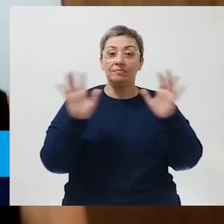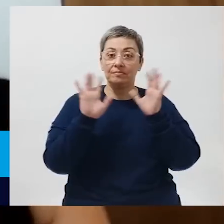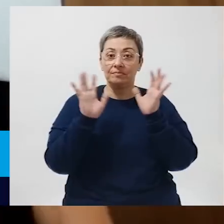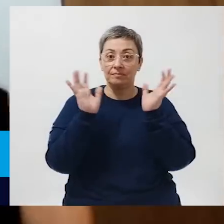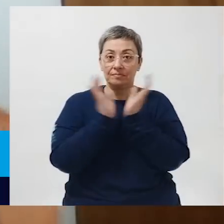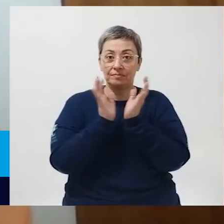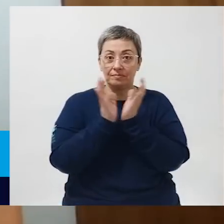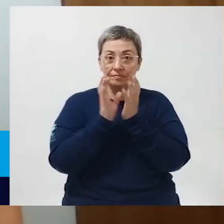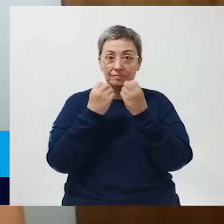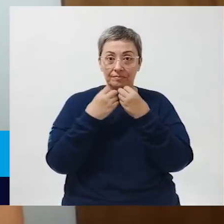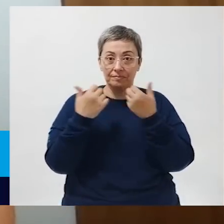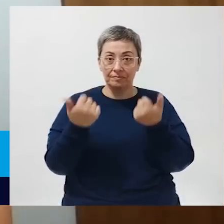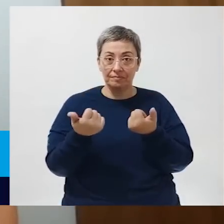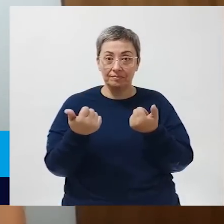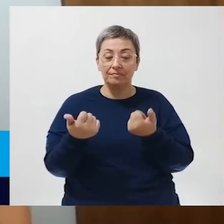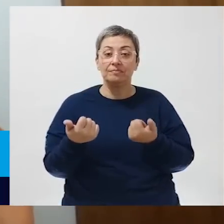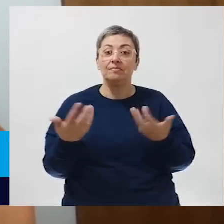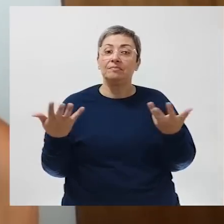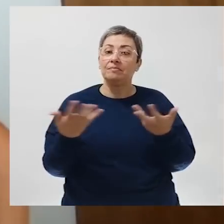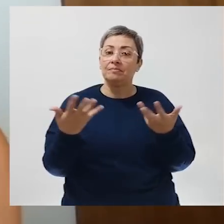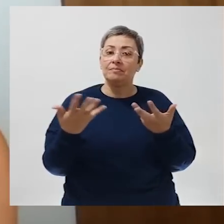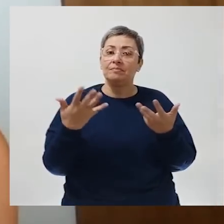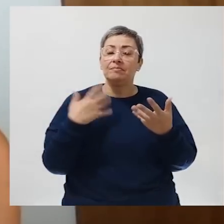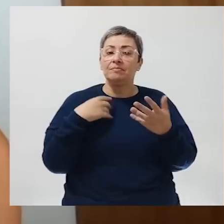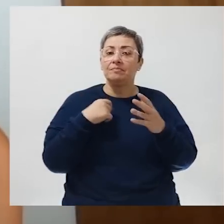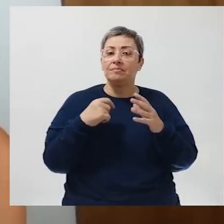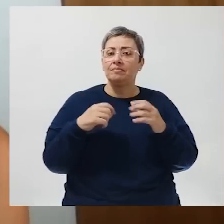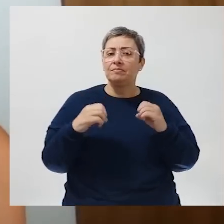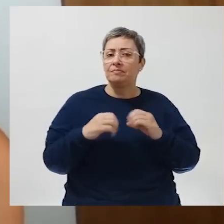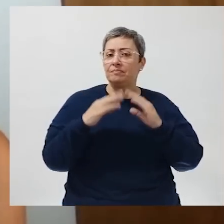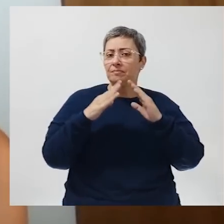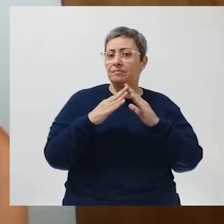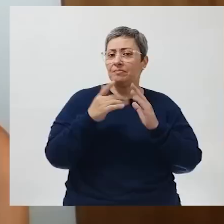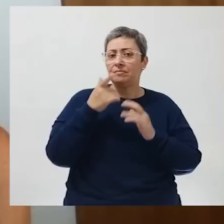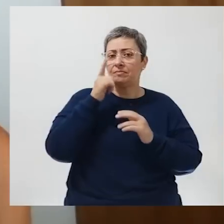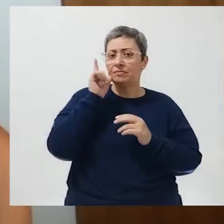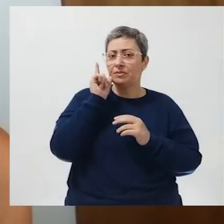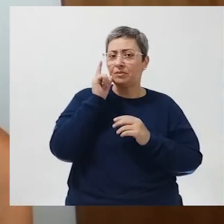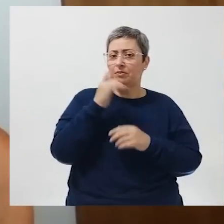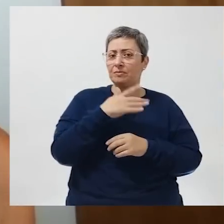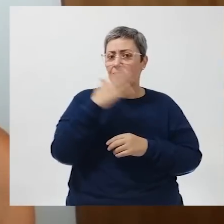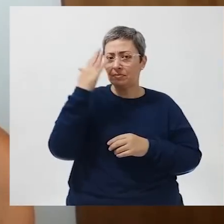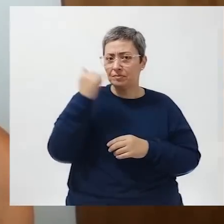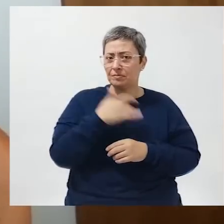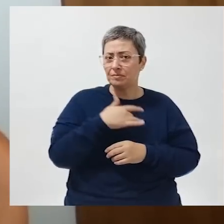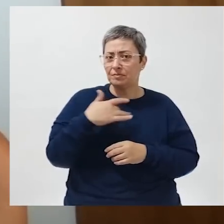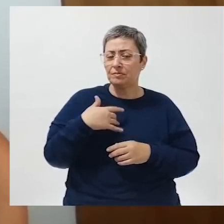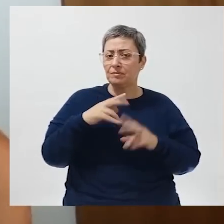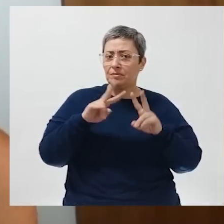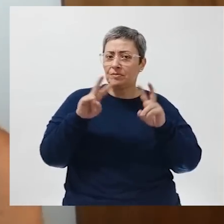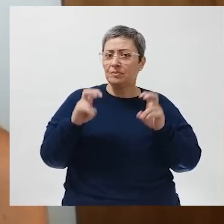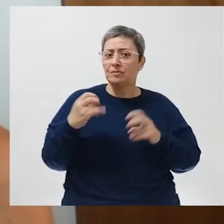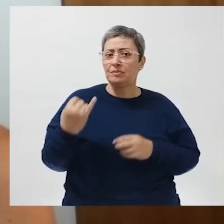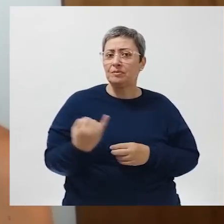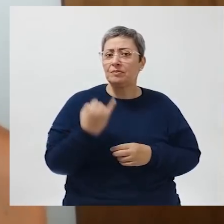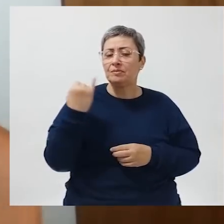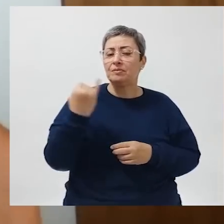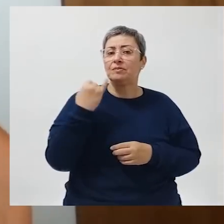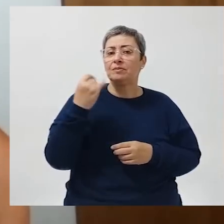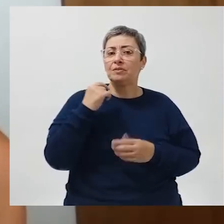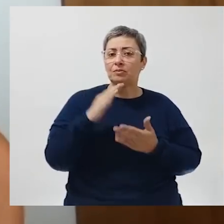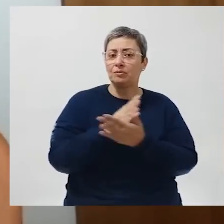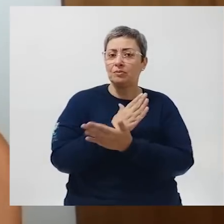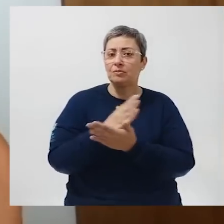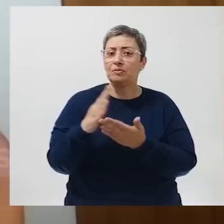Oi galera, tudo bem com vocês? Bom, no programa de ontem do Você Sabia Saúde, a gente falou sobre a importância